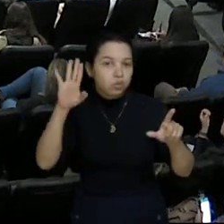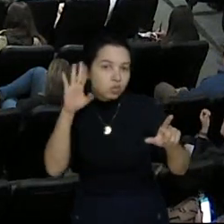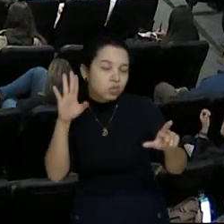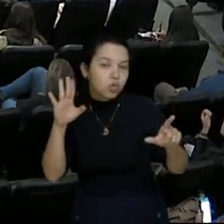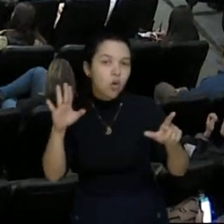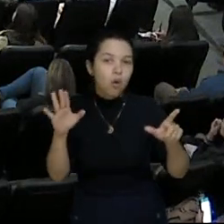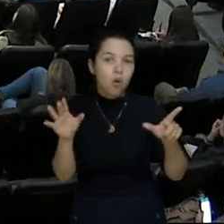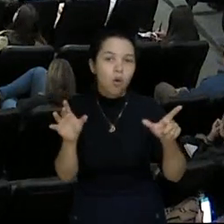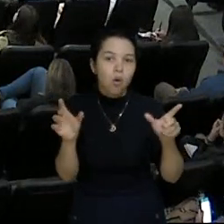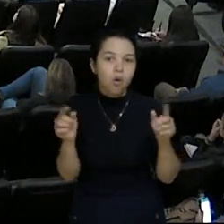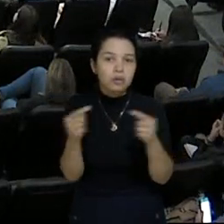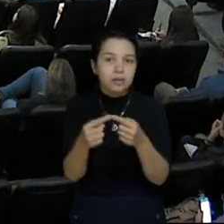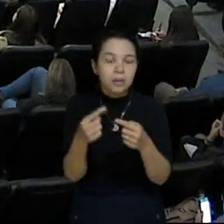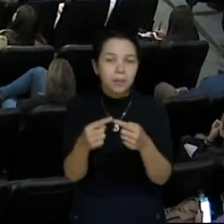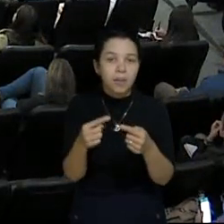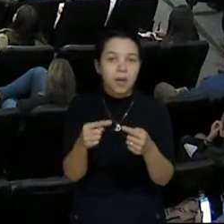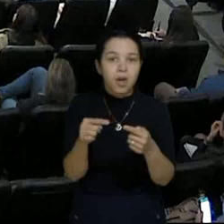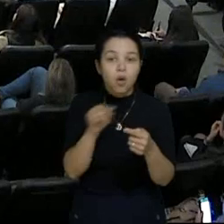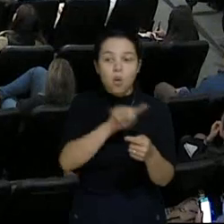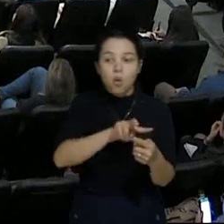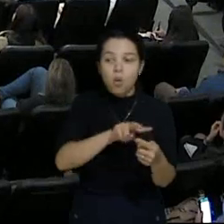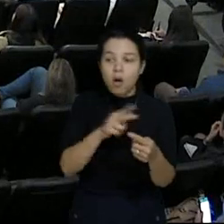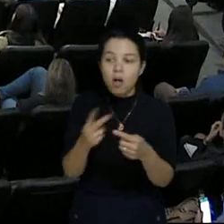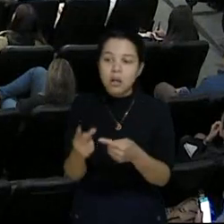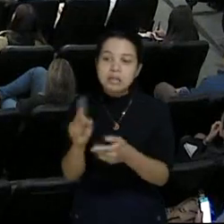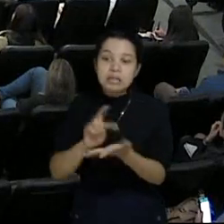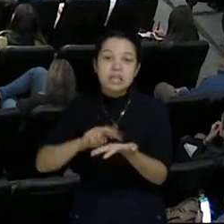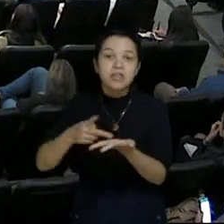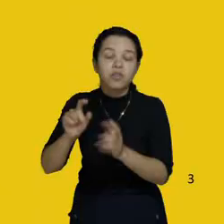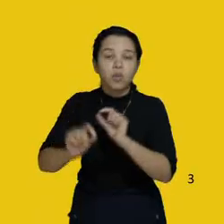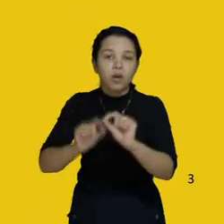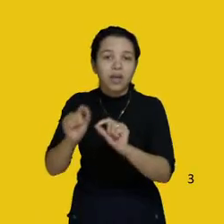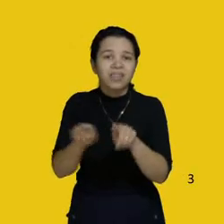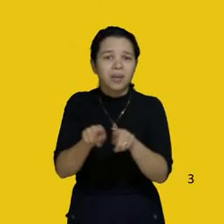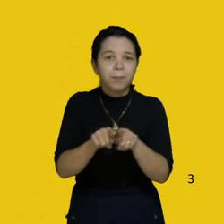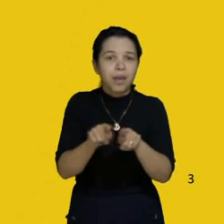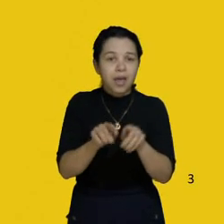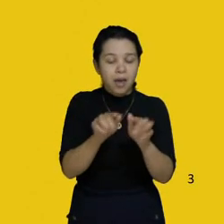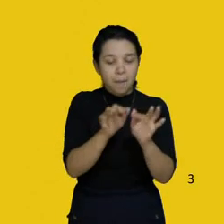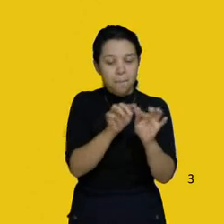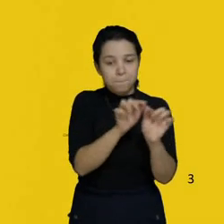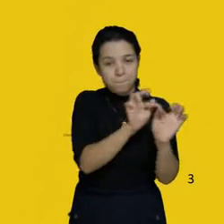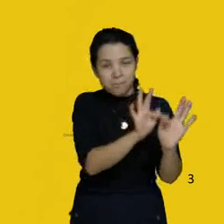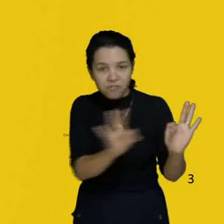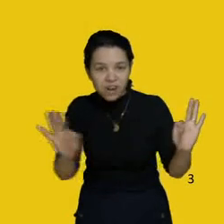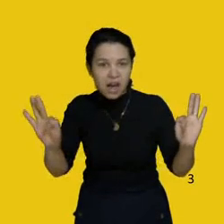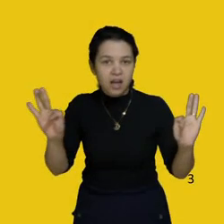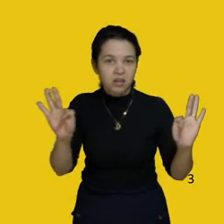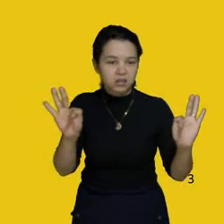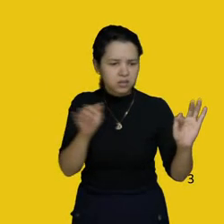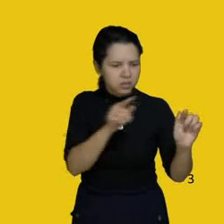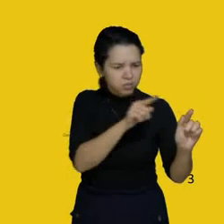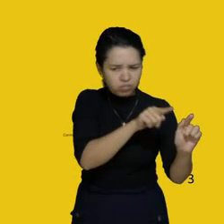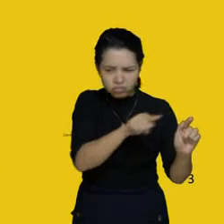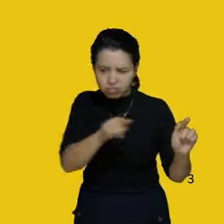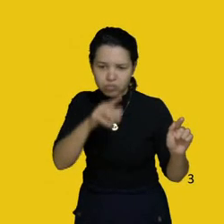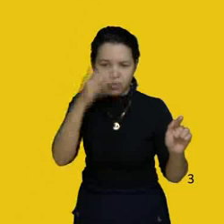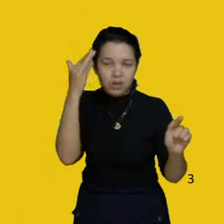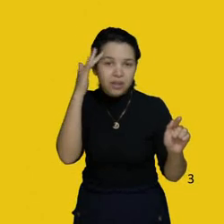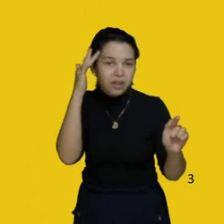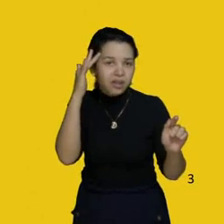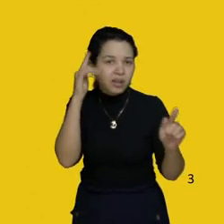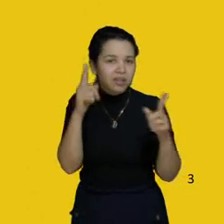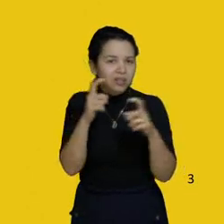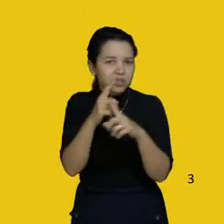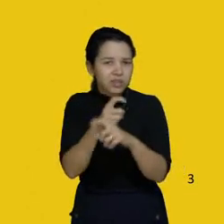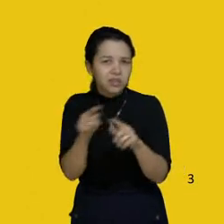né dificuldade para decifrar palavras em inteiras em sílabas em fazer toda a consciência fonológica da